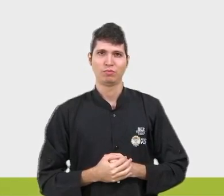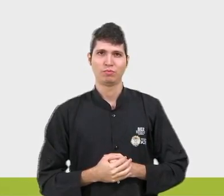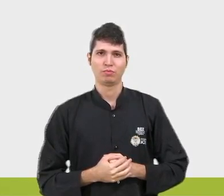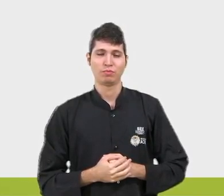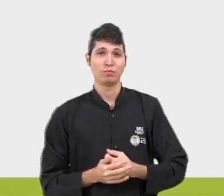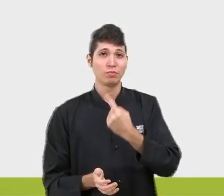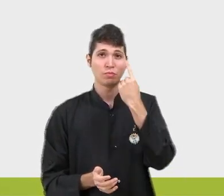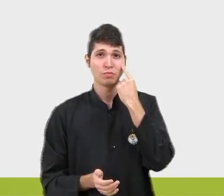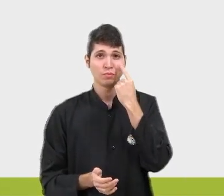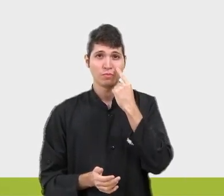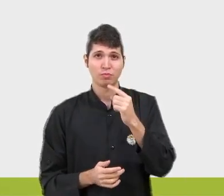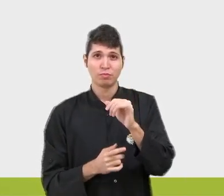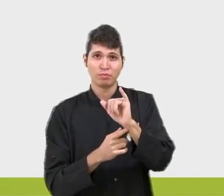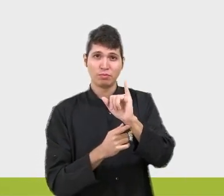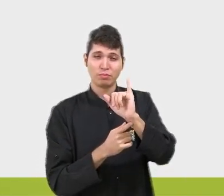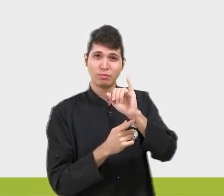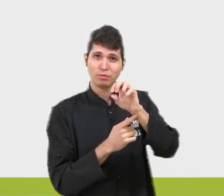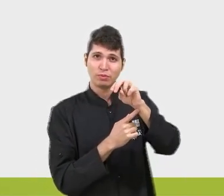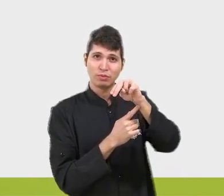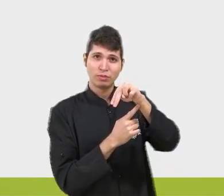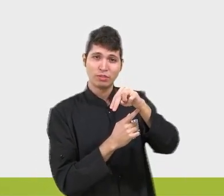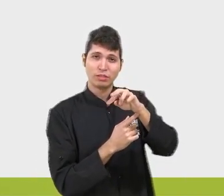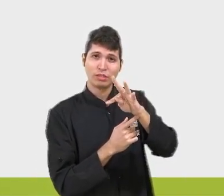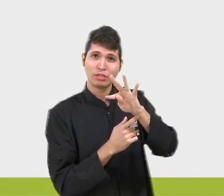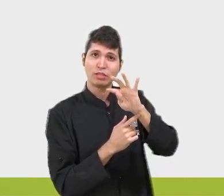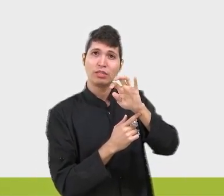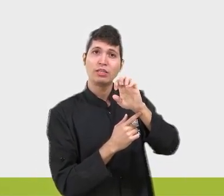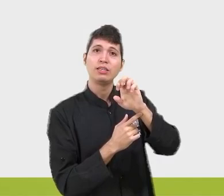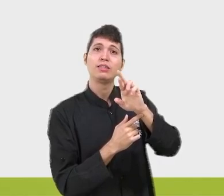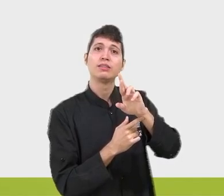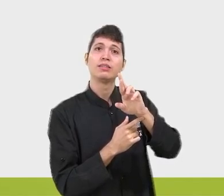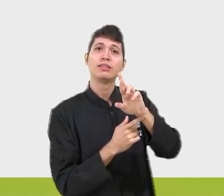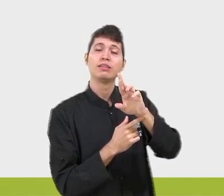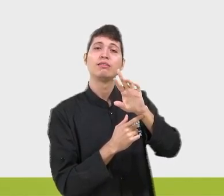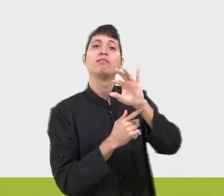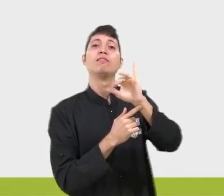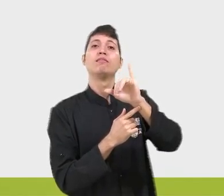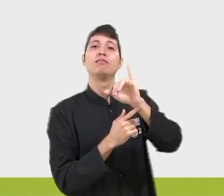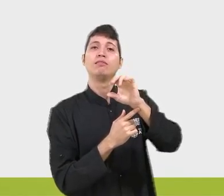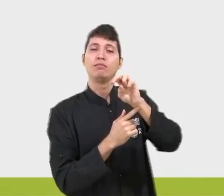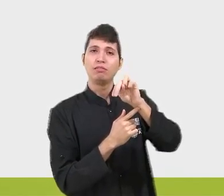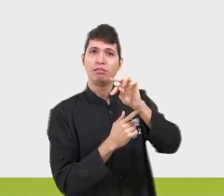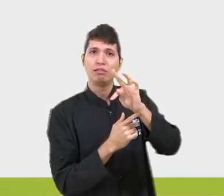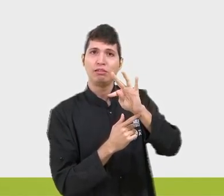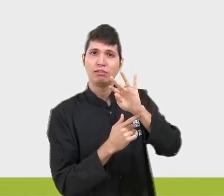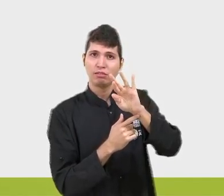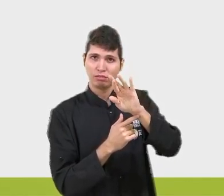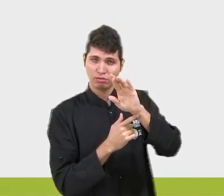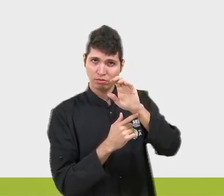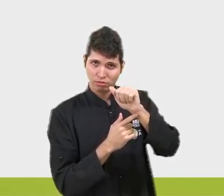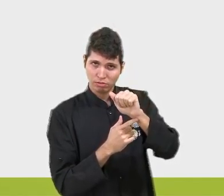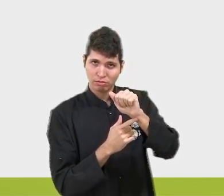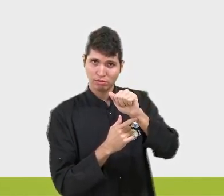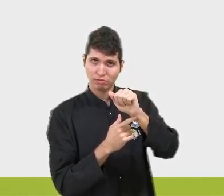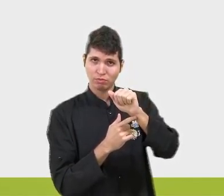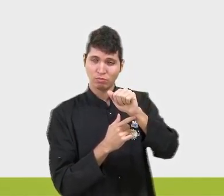inter e intraparagrafal, né? Então, algumas repetições e algumas